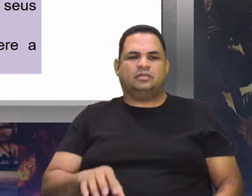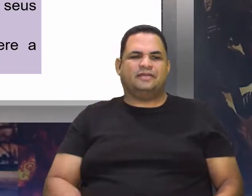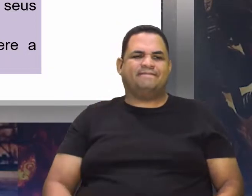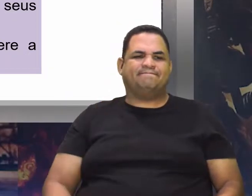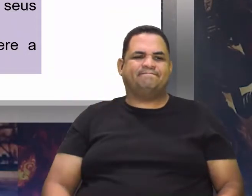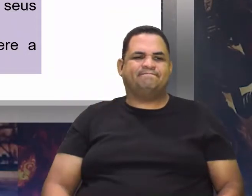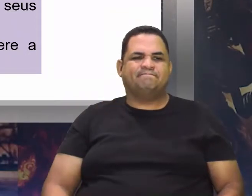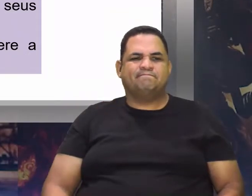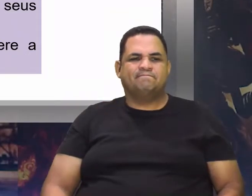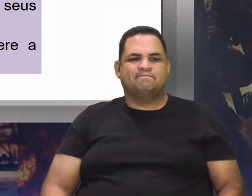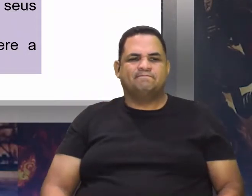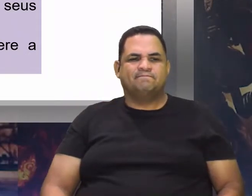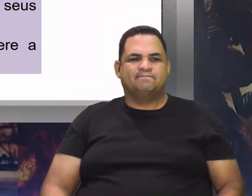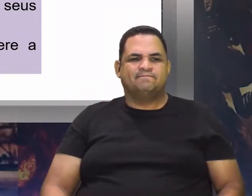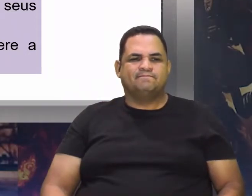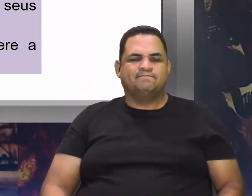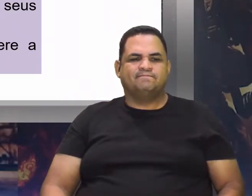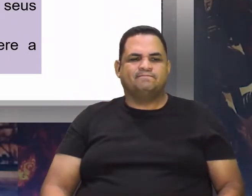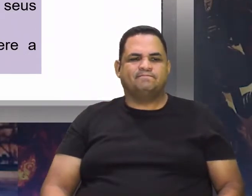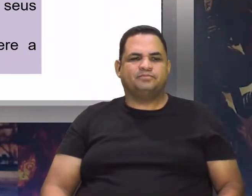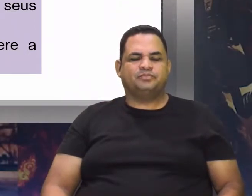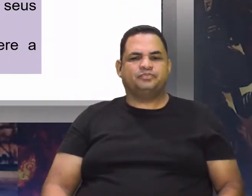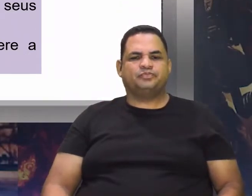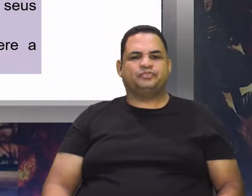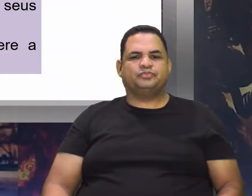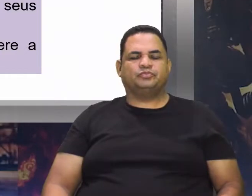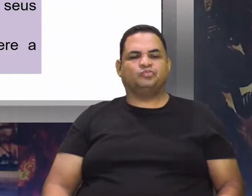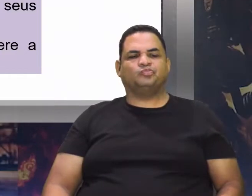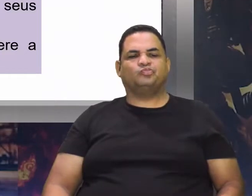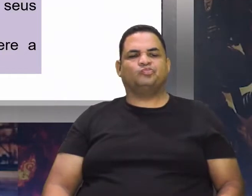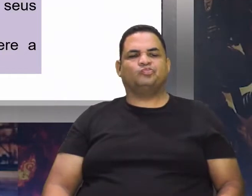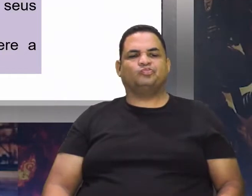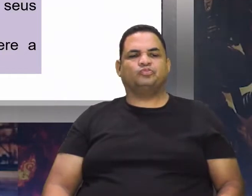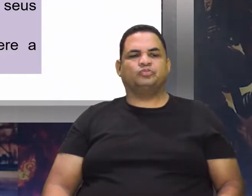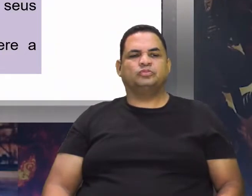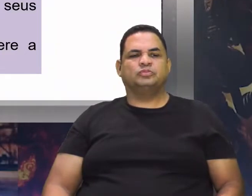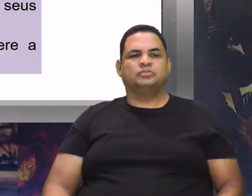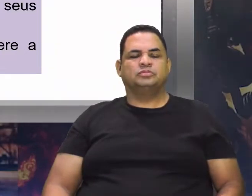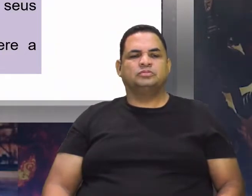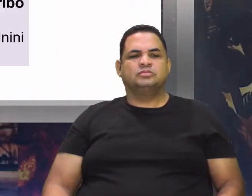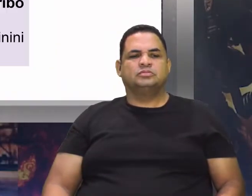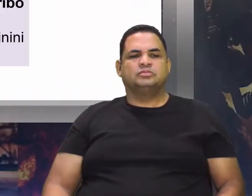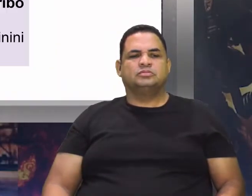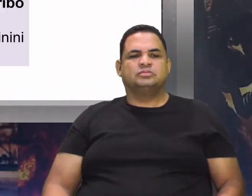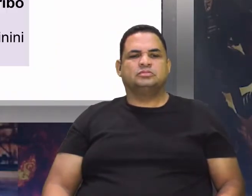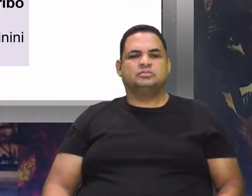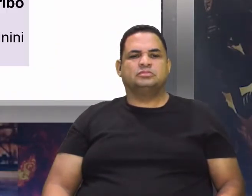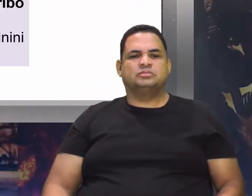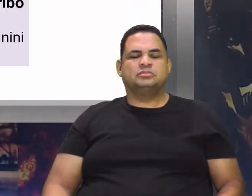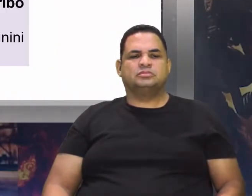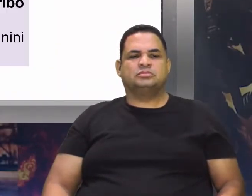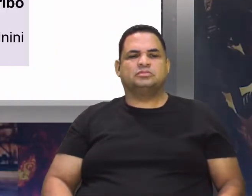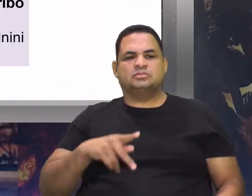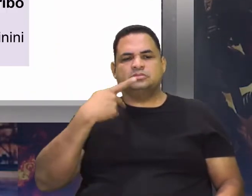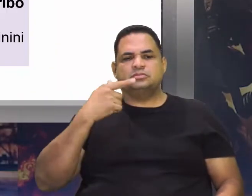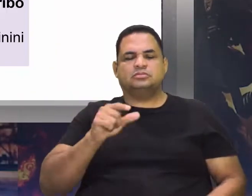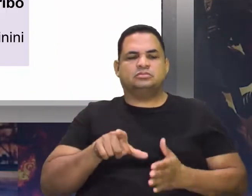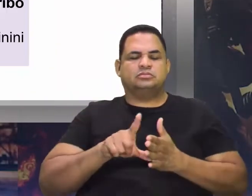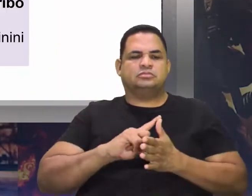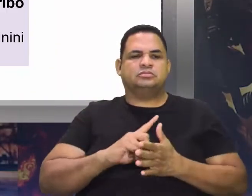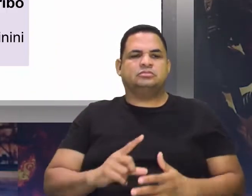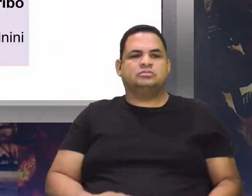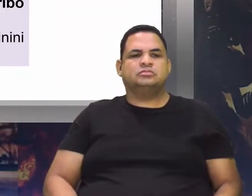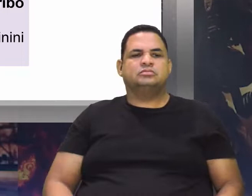Hominídeo e hominídea. E não mais hominídeos. Hominídeos, que eram falado